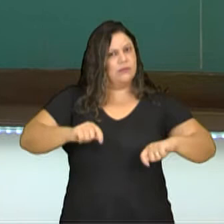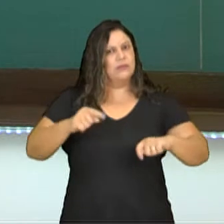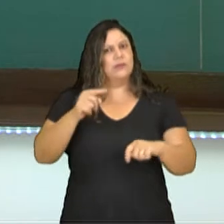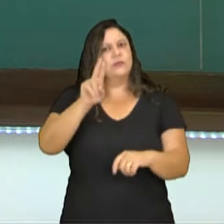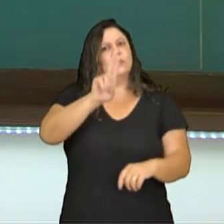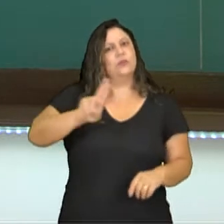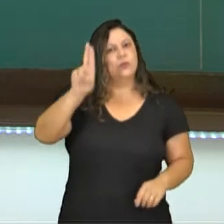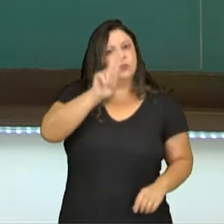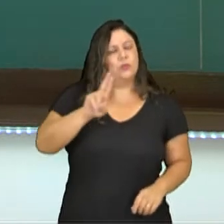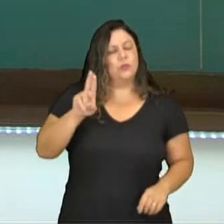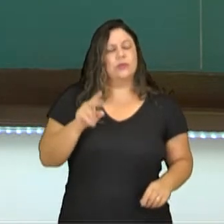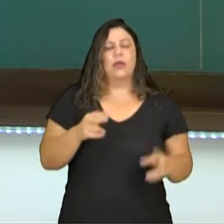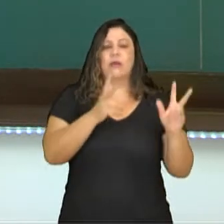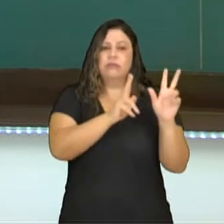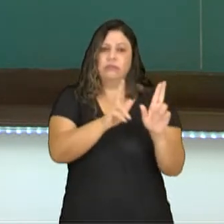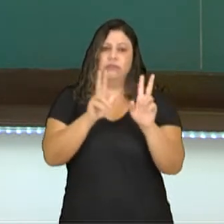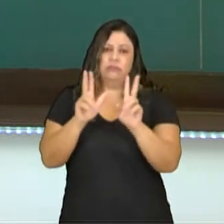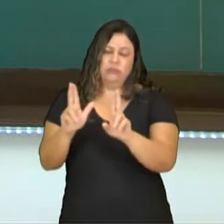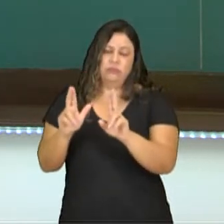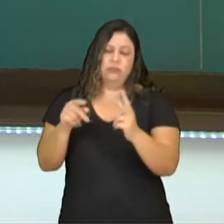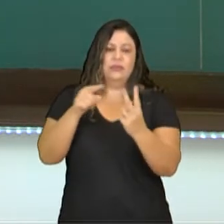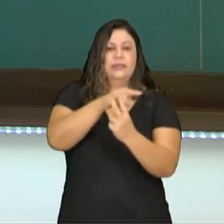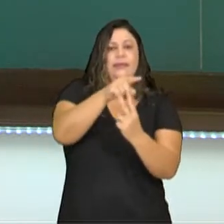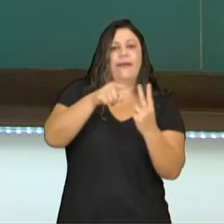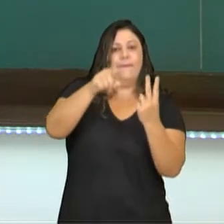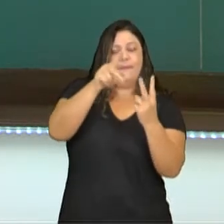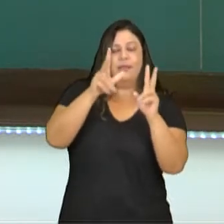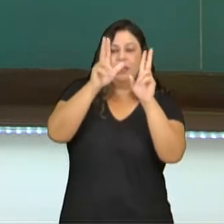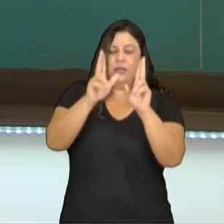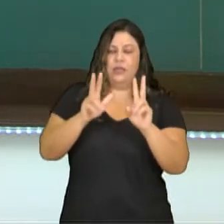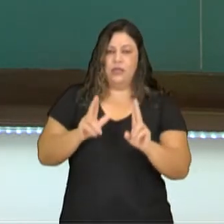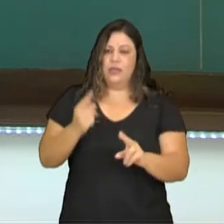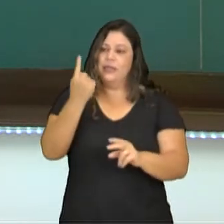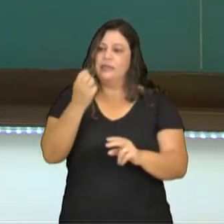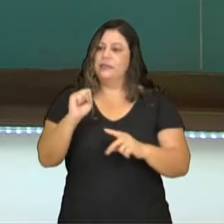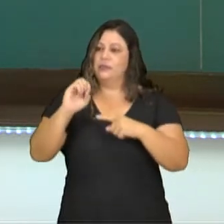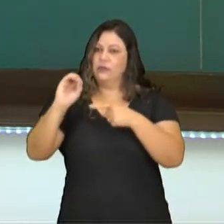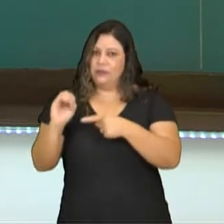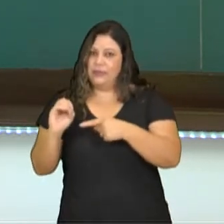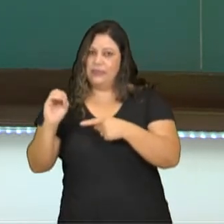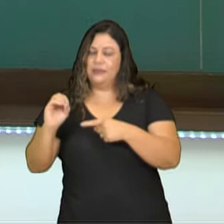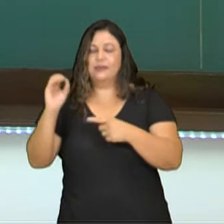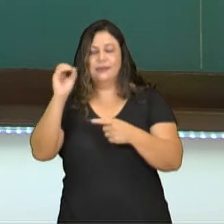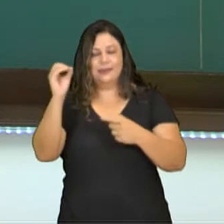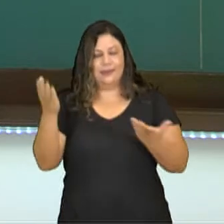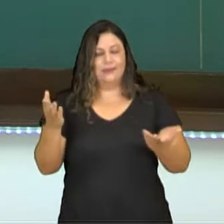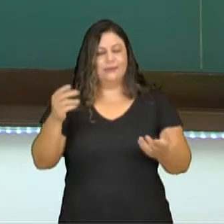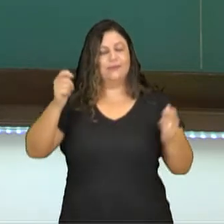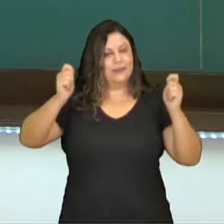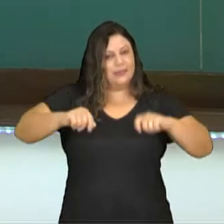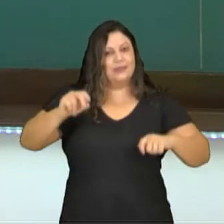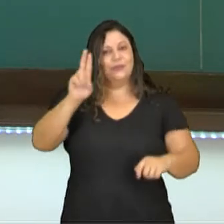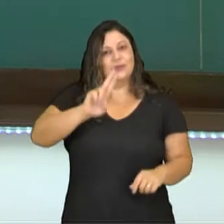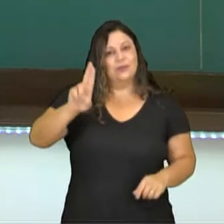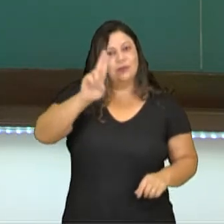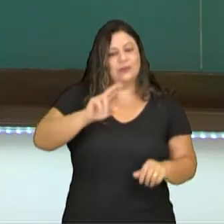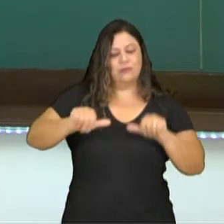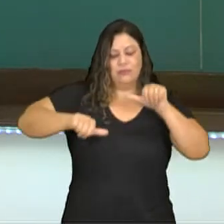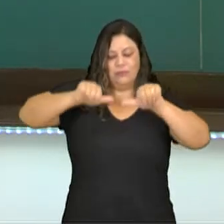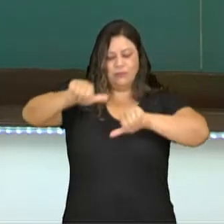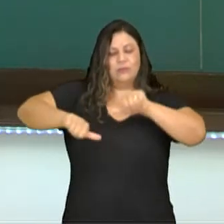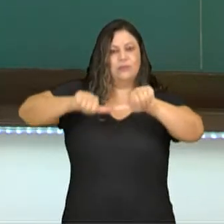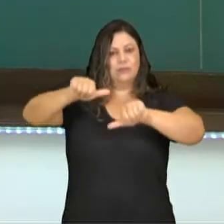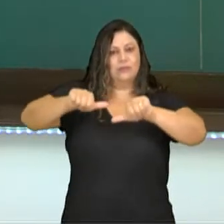a igualdade de que π equivale a 180 graus. É isso que nós usamos. Para transformar de grau